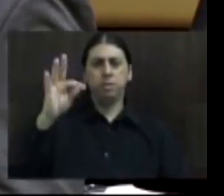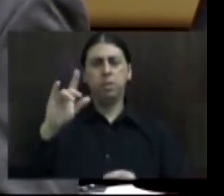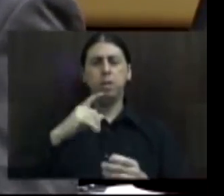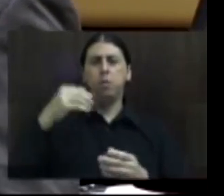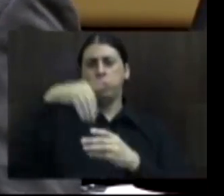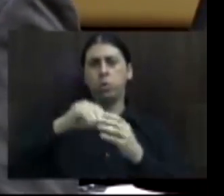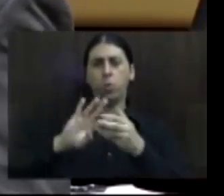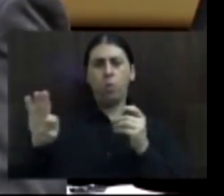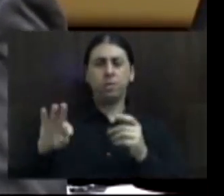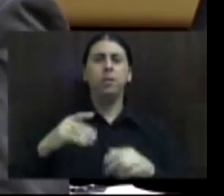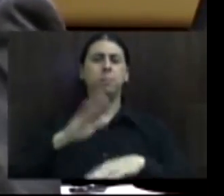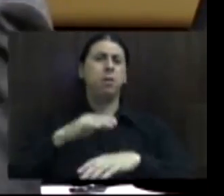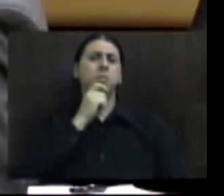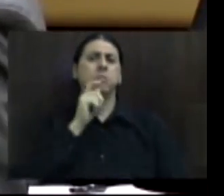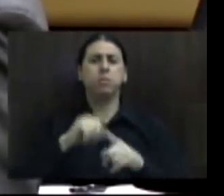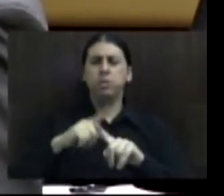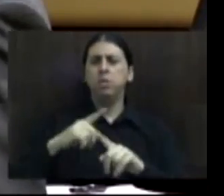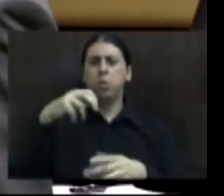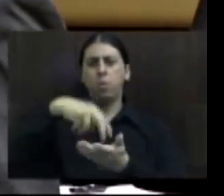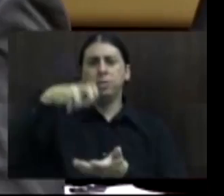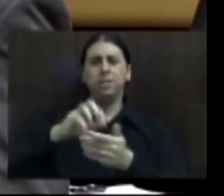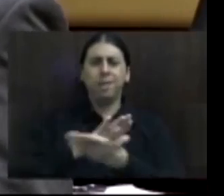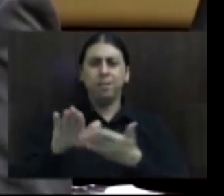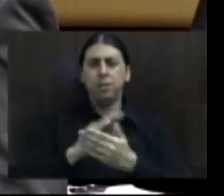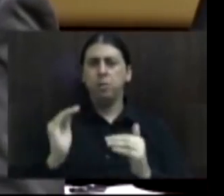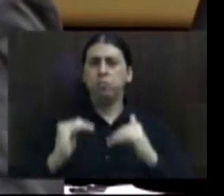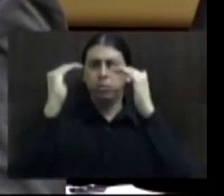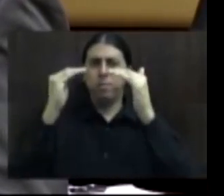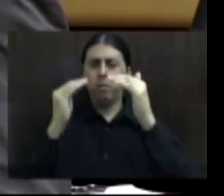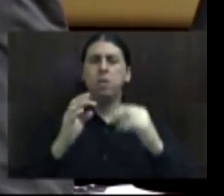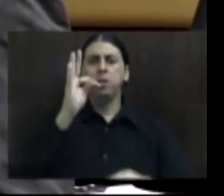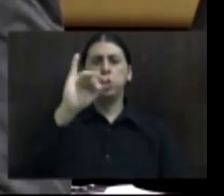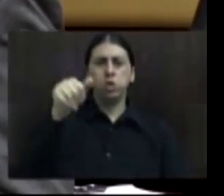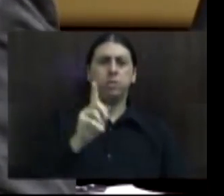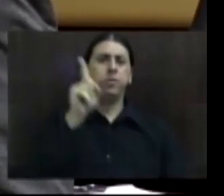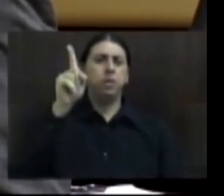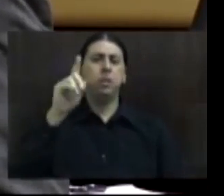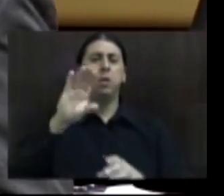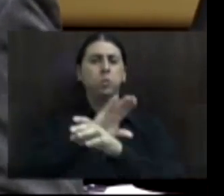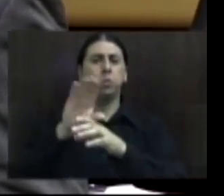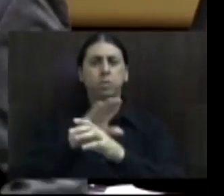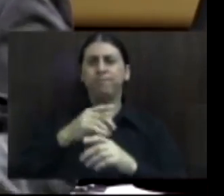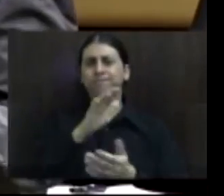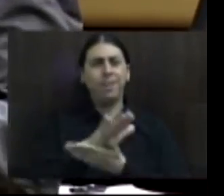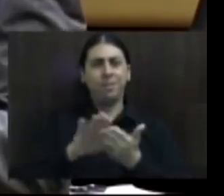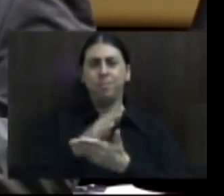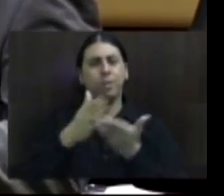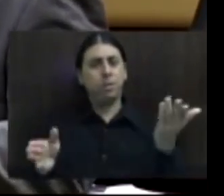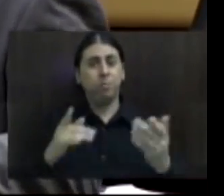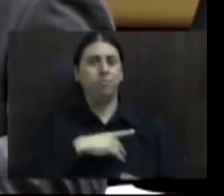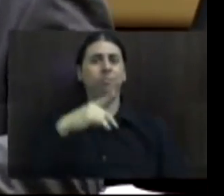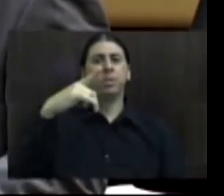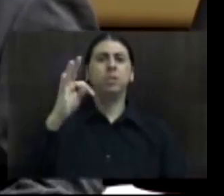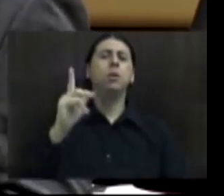e mais ainda não contente foi ao Supremo buscar a sua inconstitucionalidade não levou perdeu mas por que